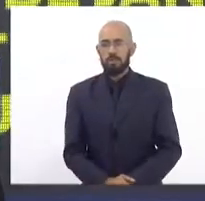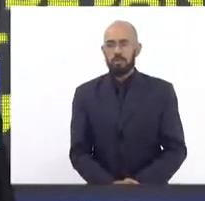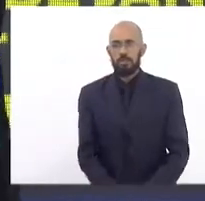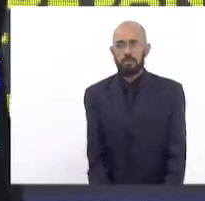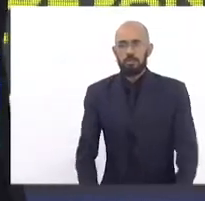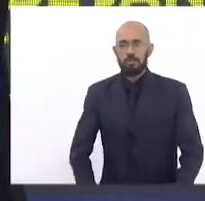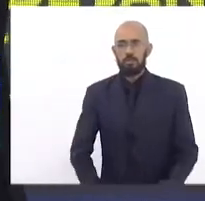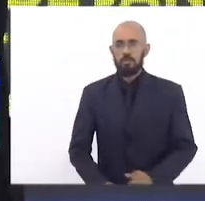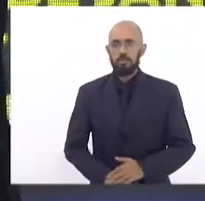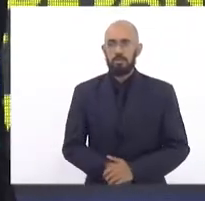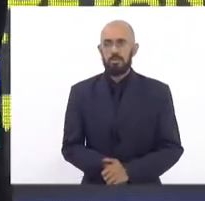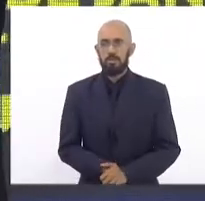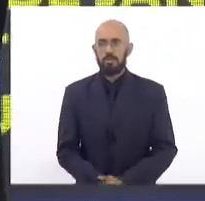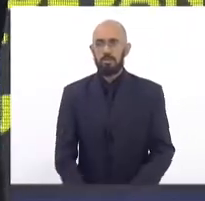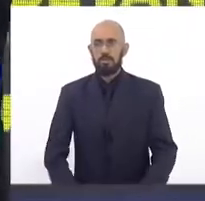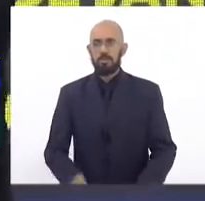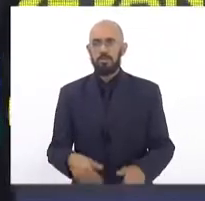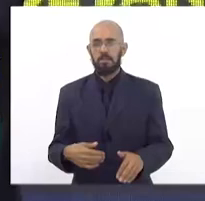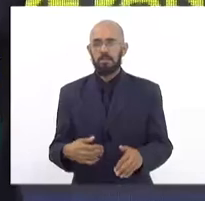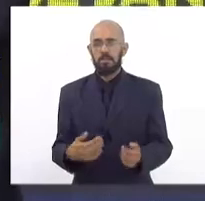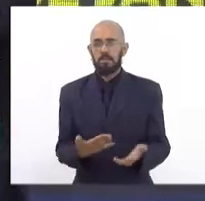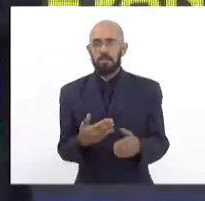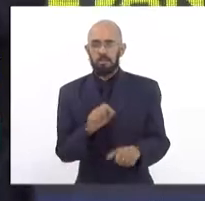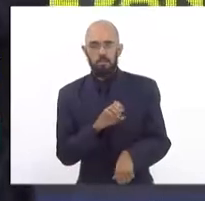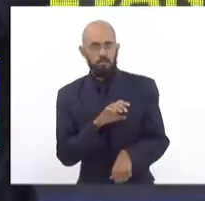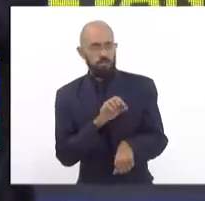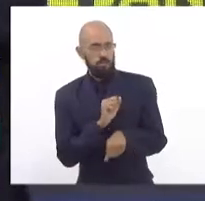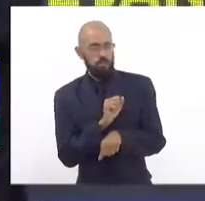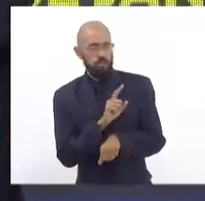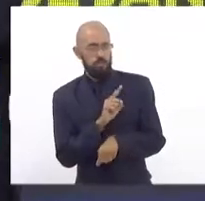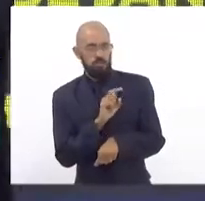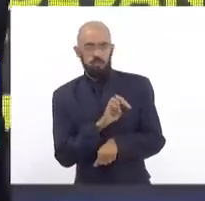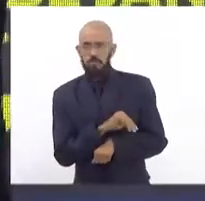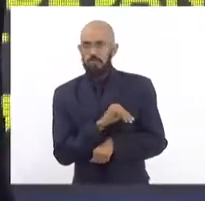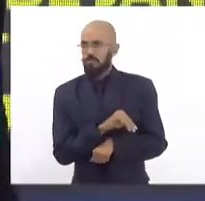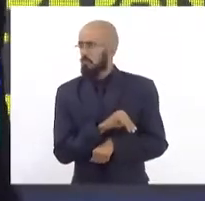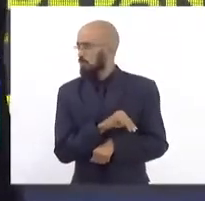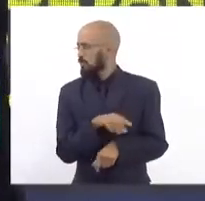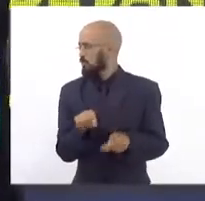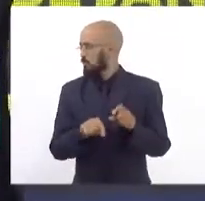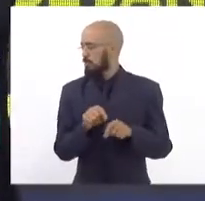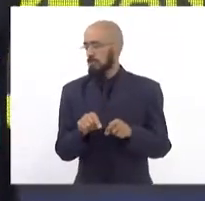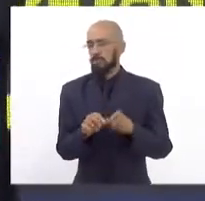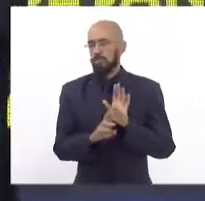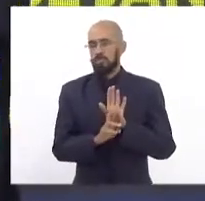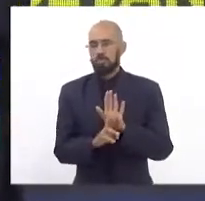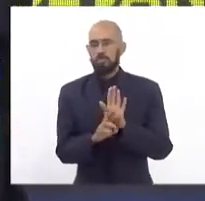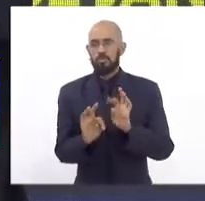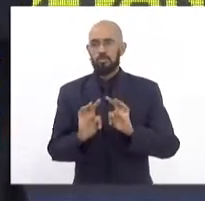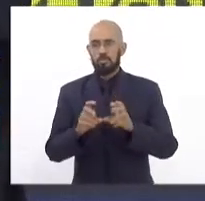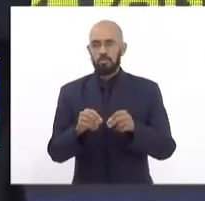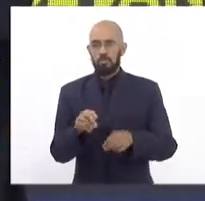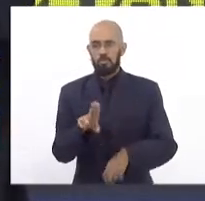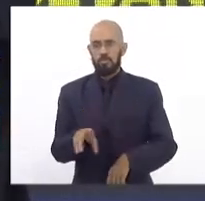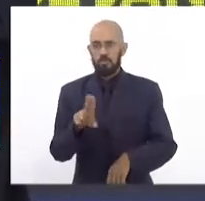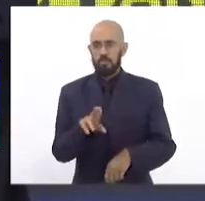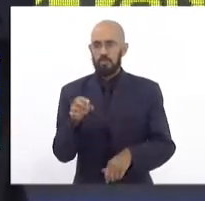todo o setor produtivo está aqui. Representantes de todas as universidades estão aqui.